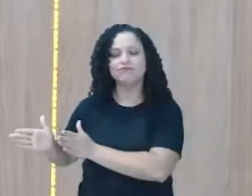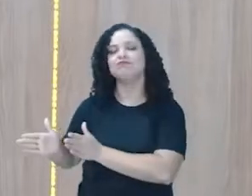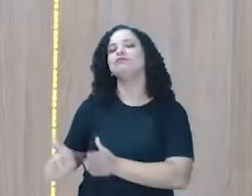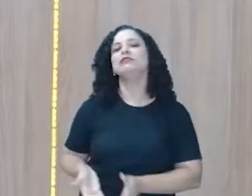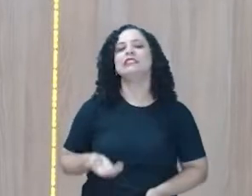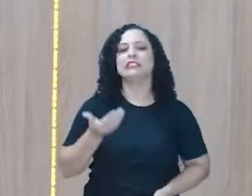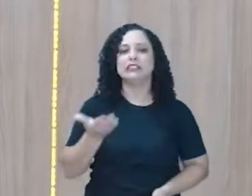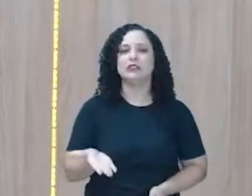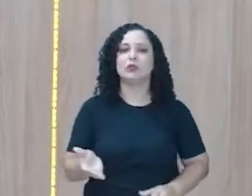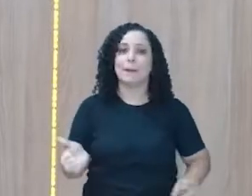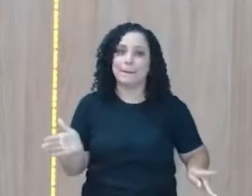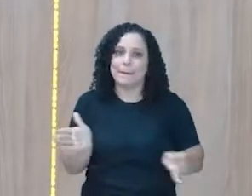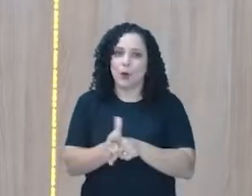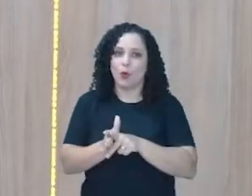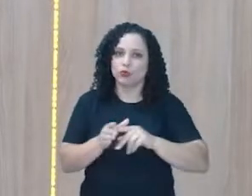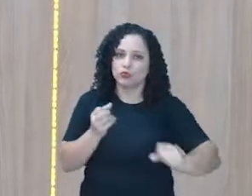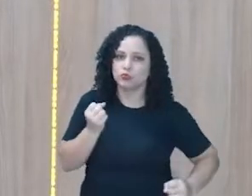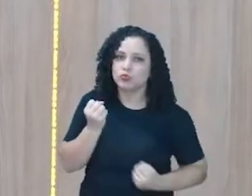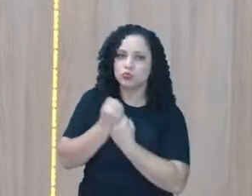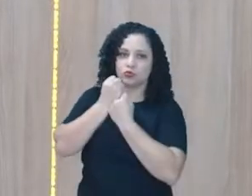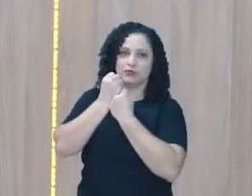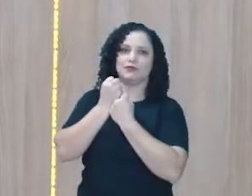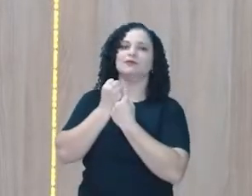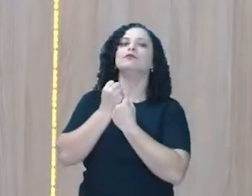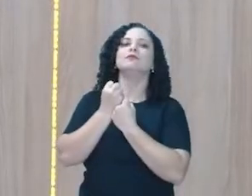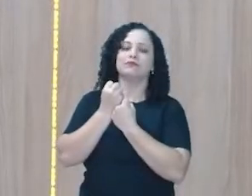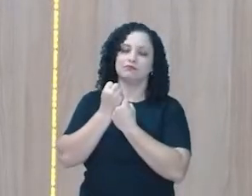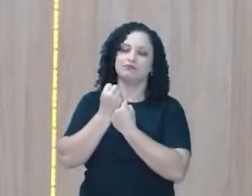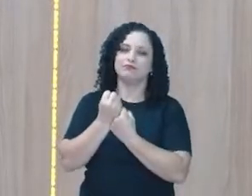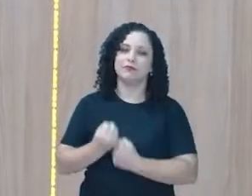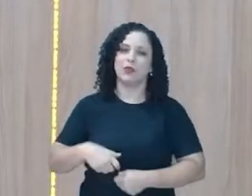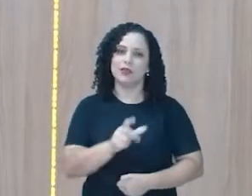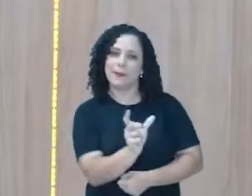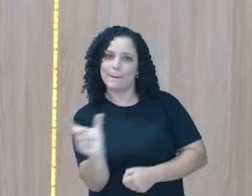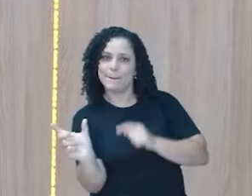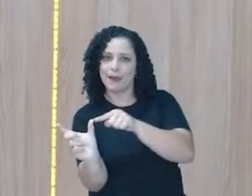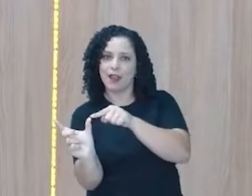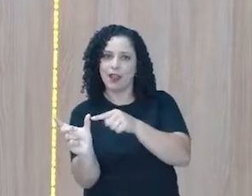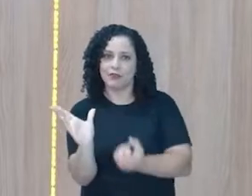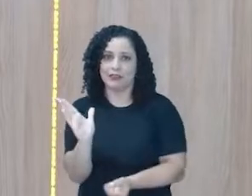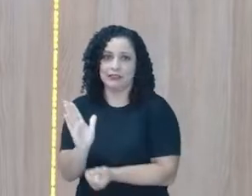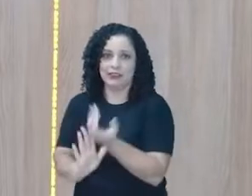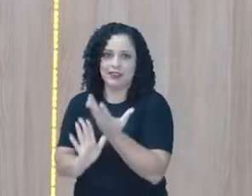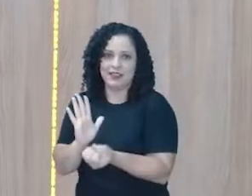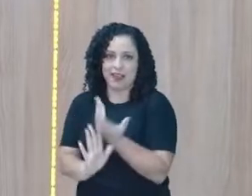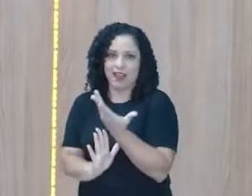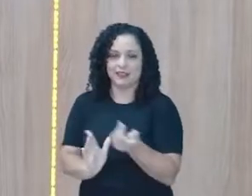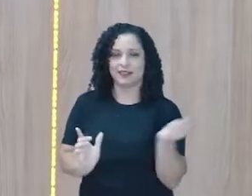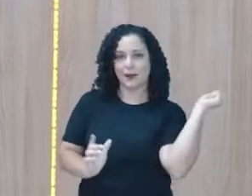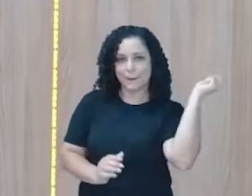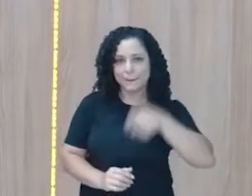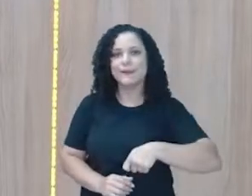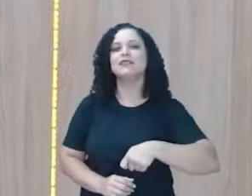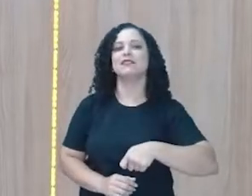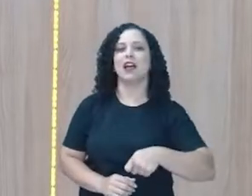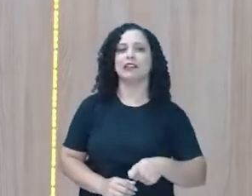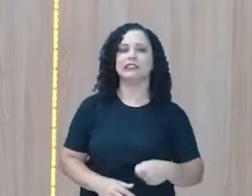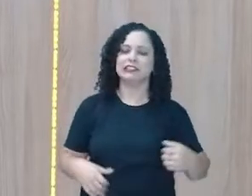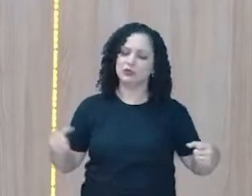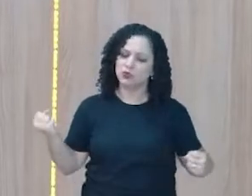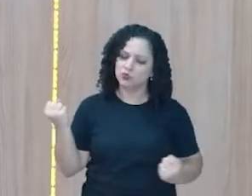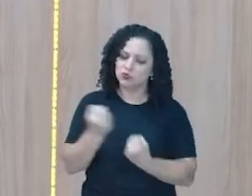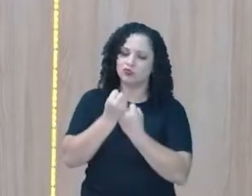vem aí de sustentar. Então, essa palavra veio desse formato, né, dessa capacidade da